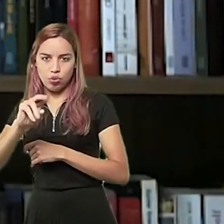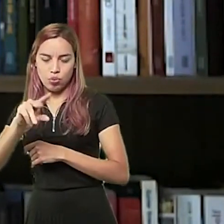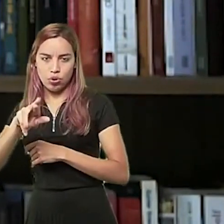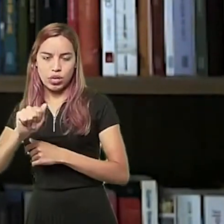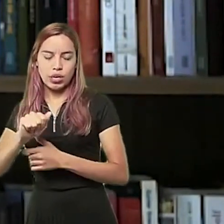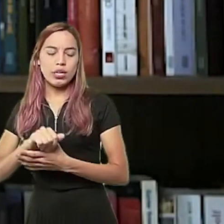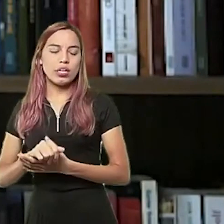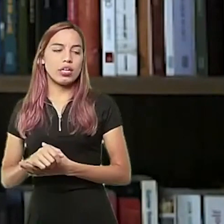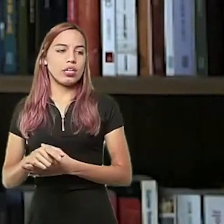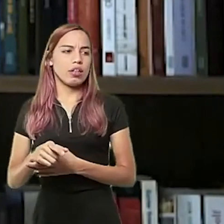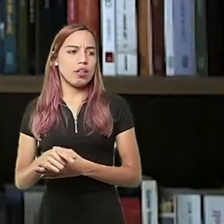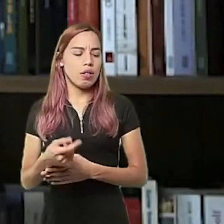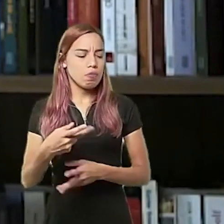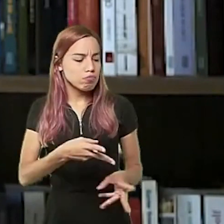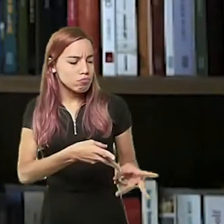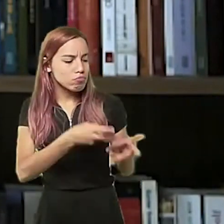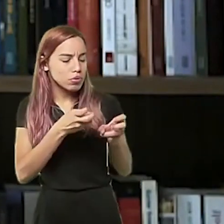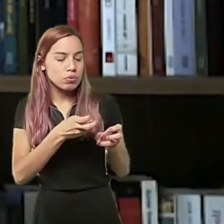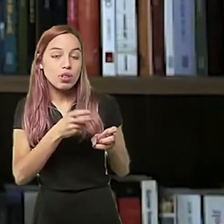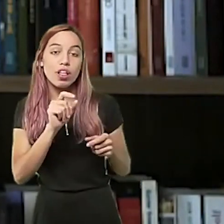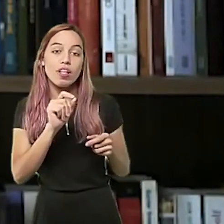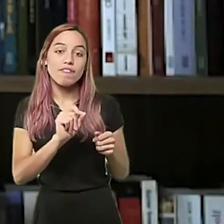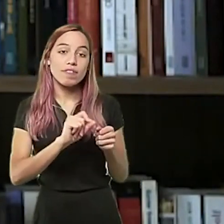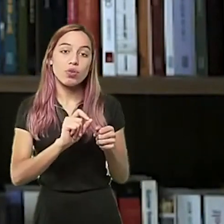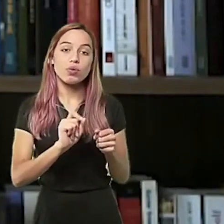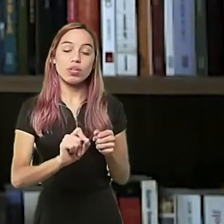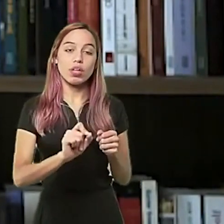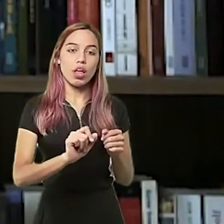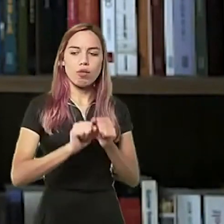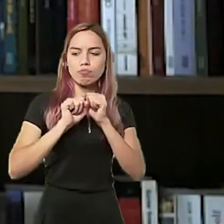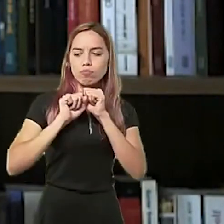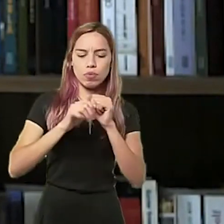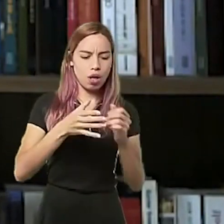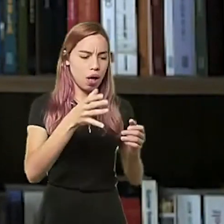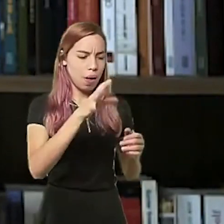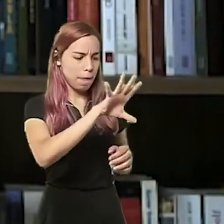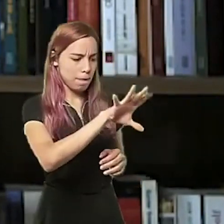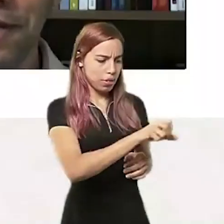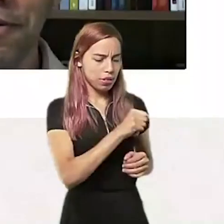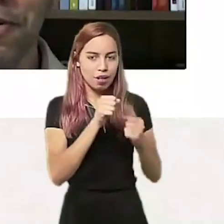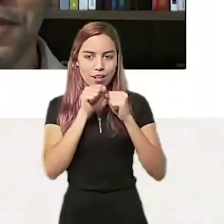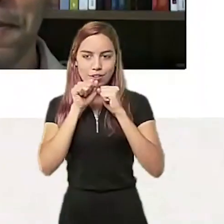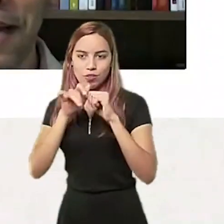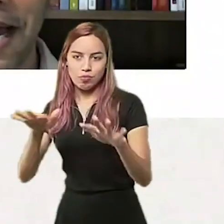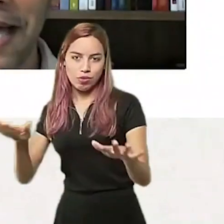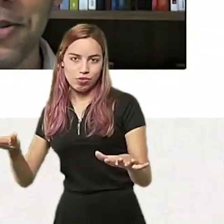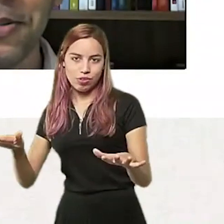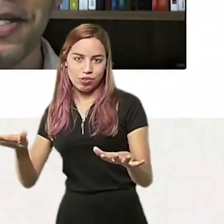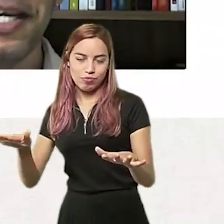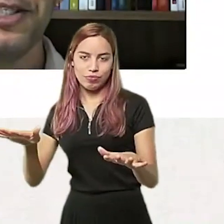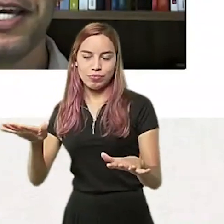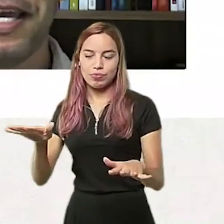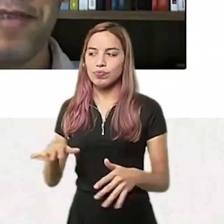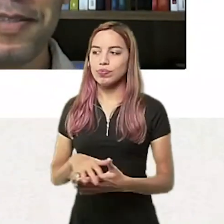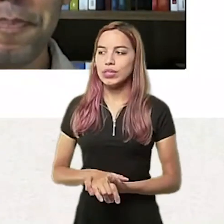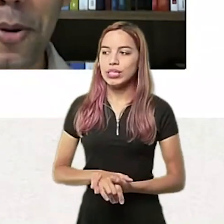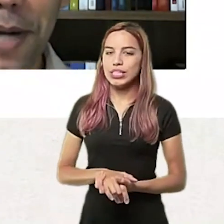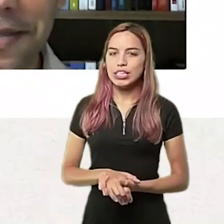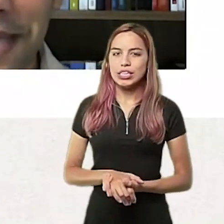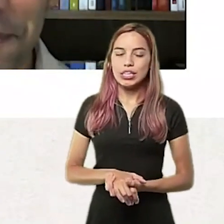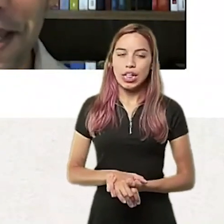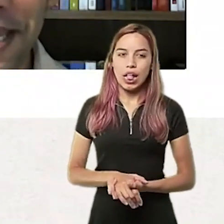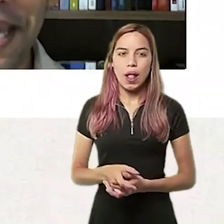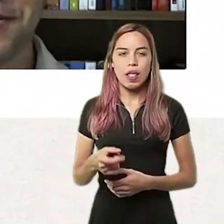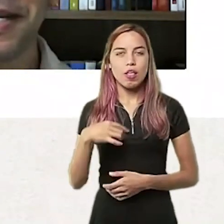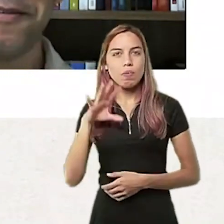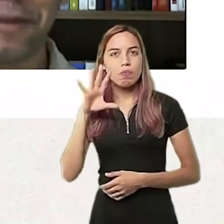forma anônima. Então, se seu livro se não for o livro contemplado, ninguém vai